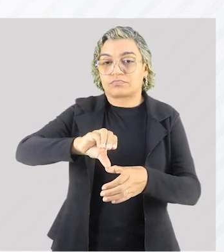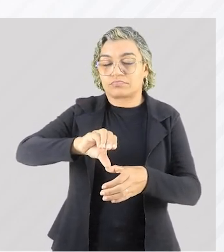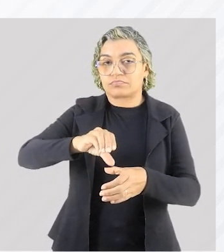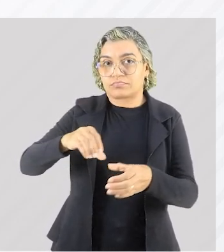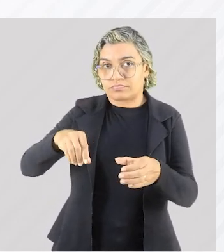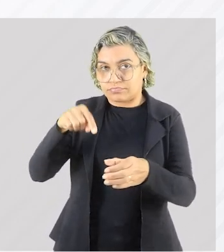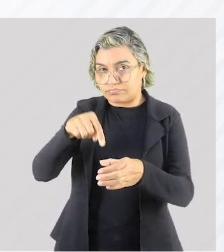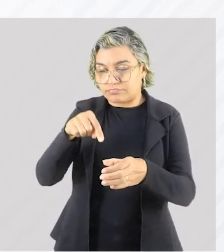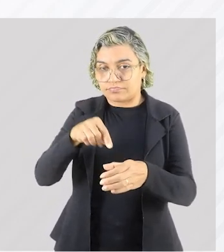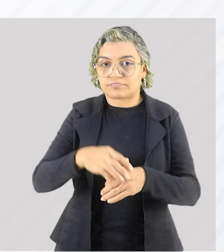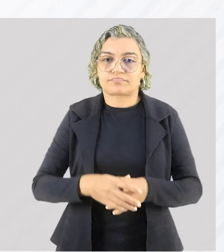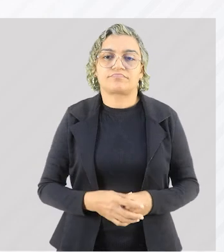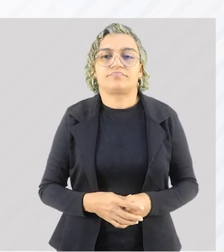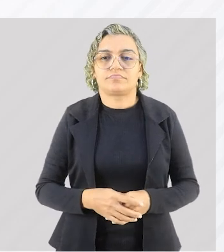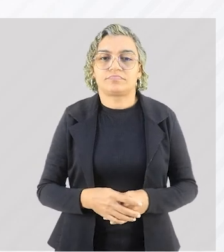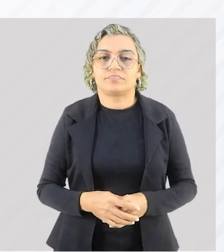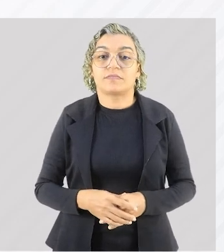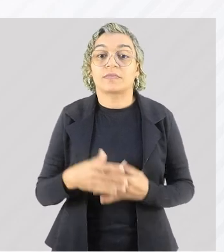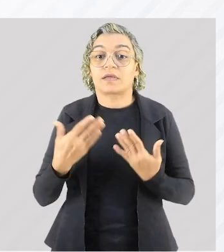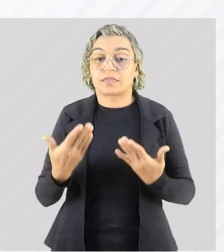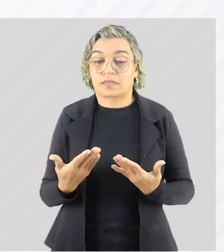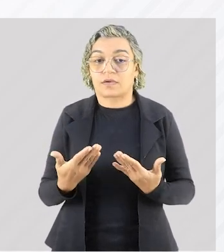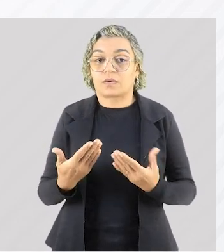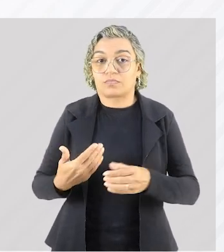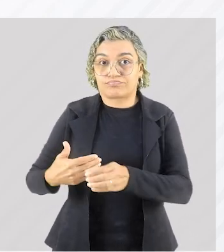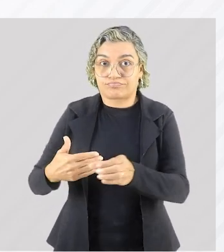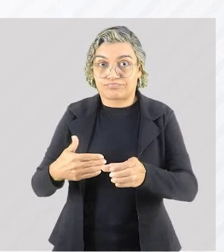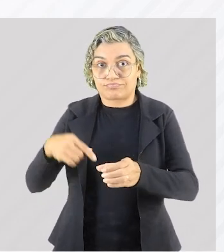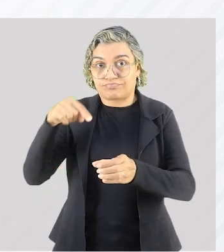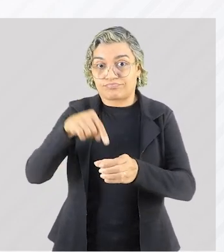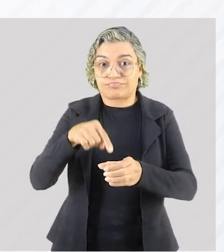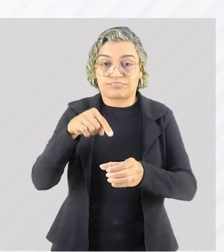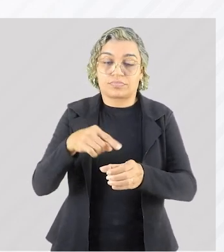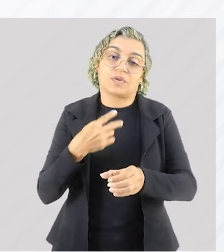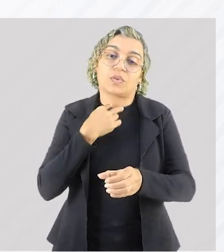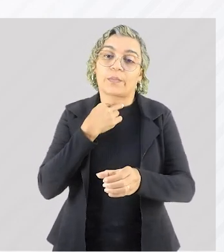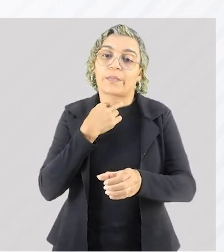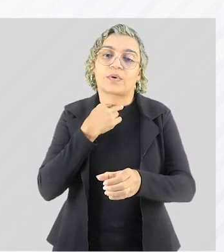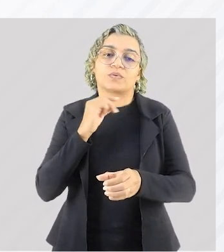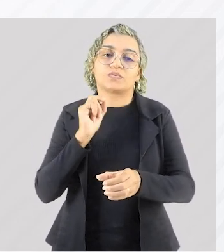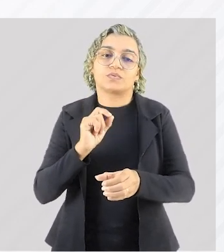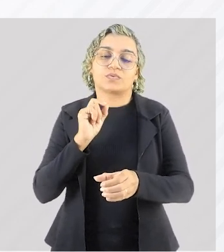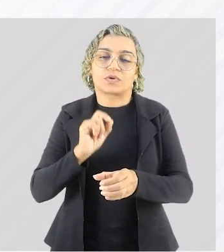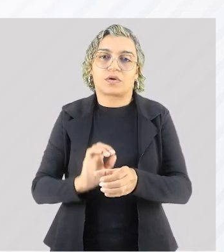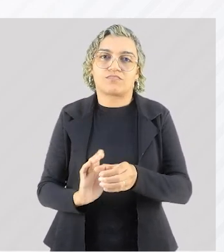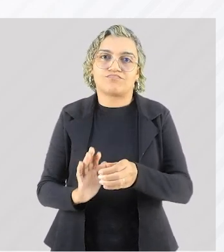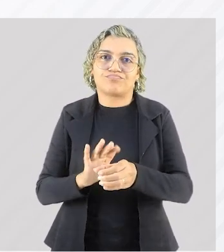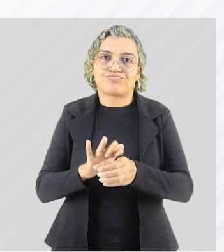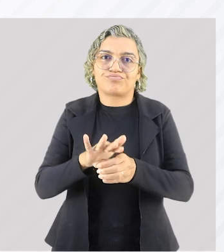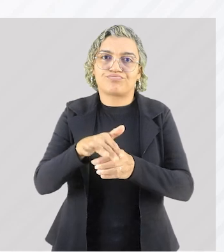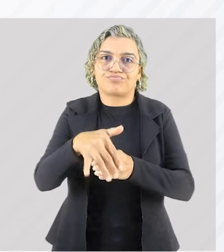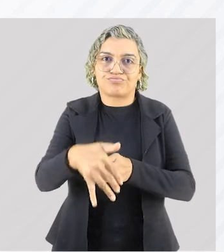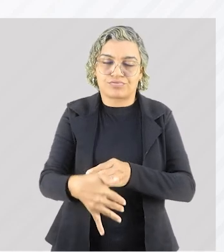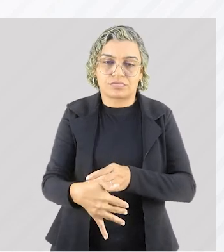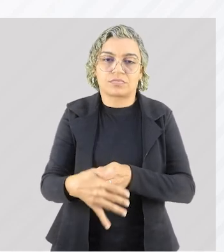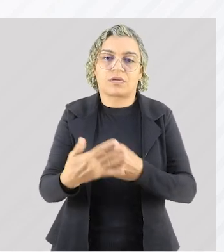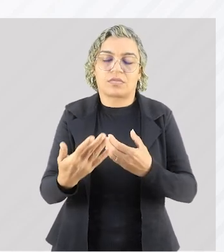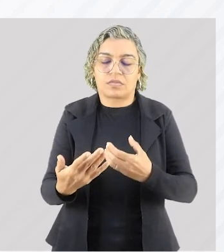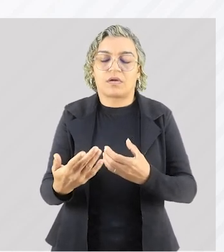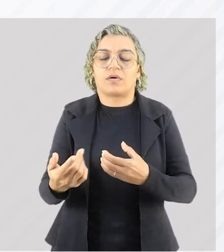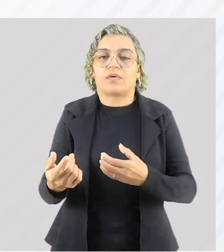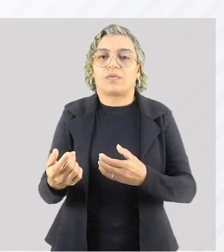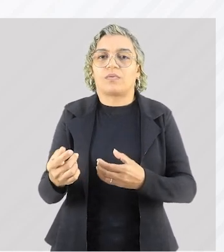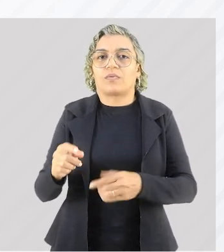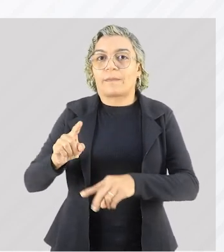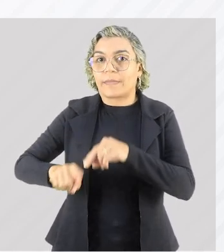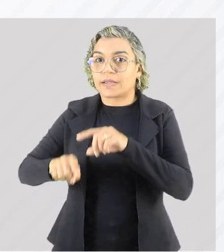recipiente. Obviamente, o líquido do recipiente não pode ter transbordado e o corpo deve